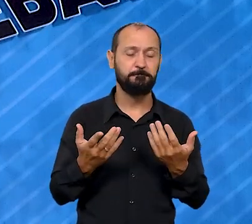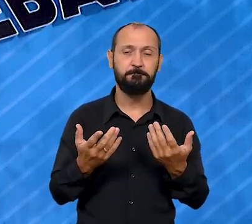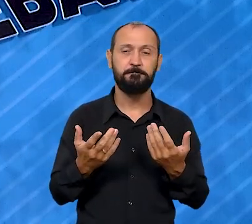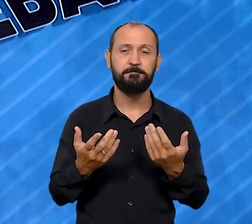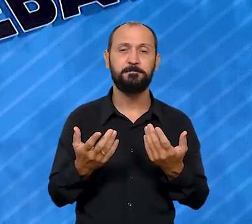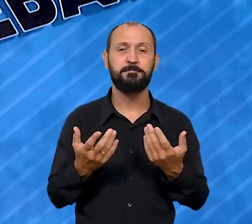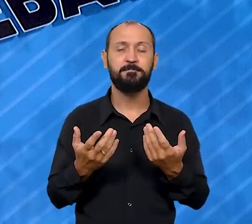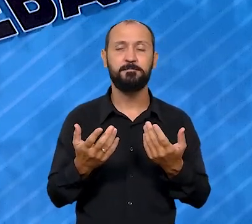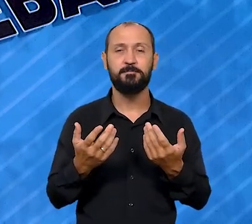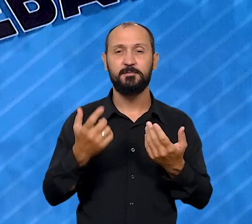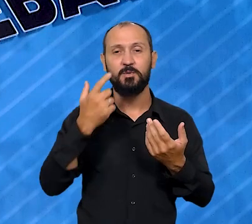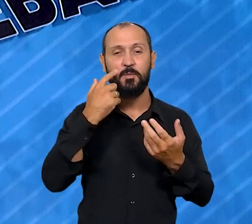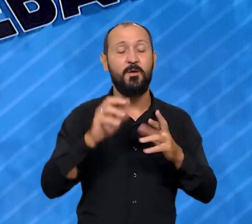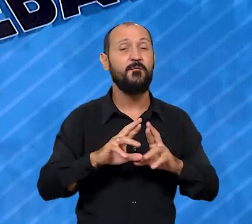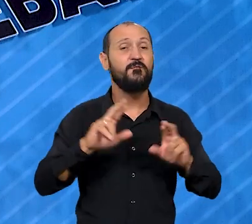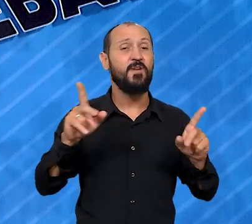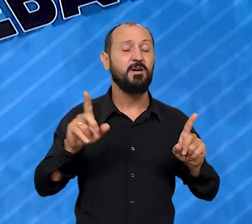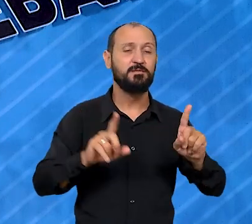uma